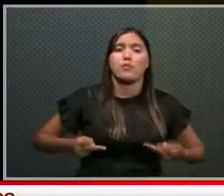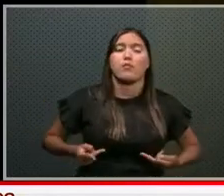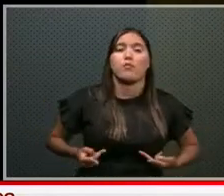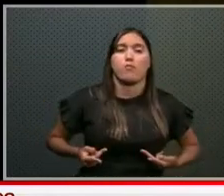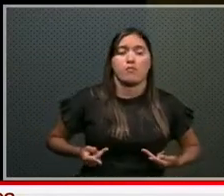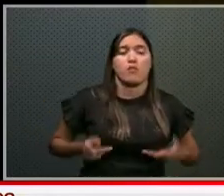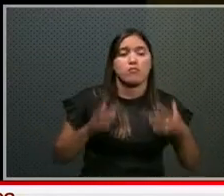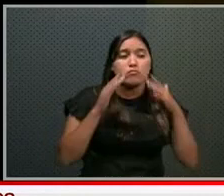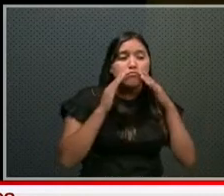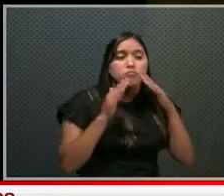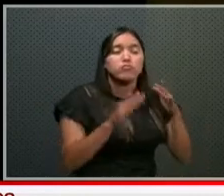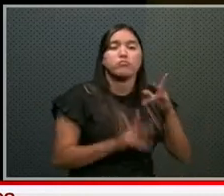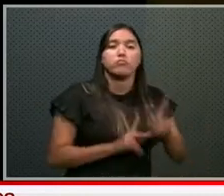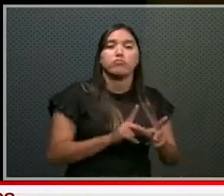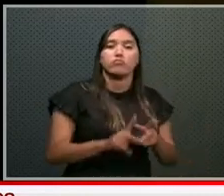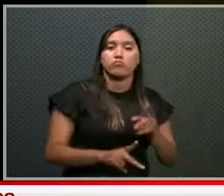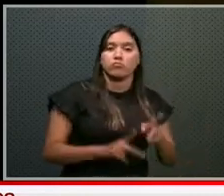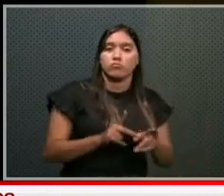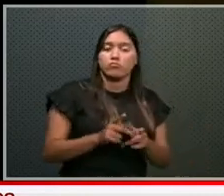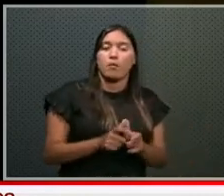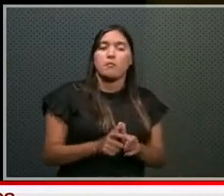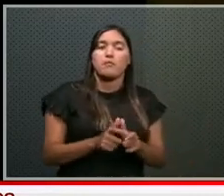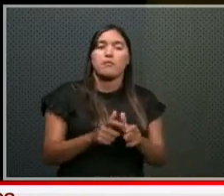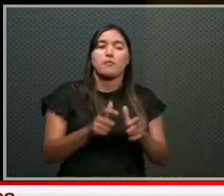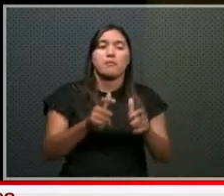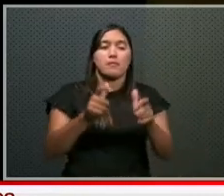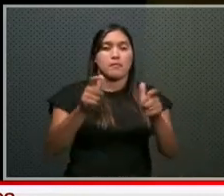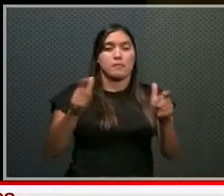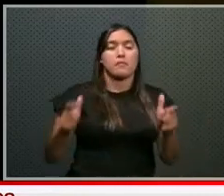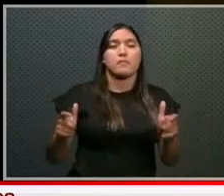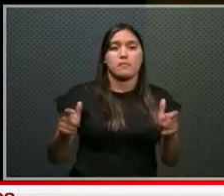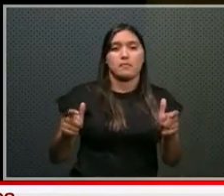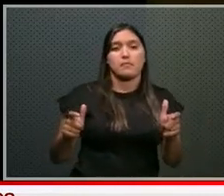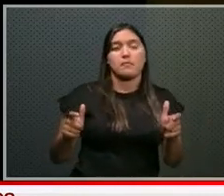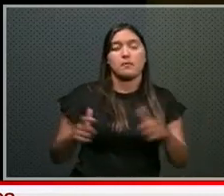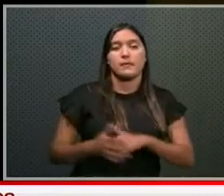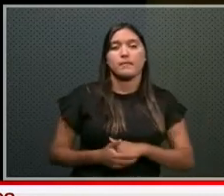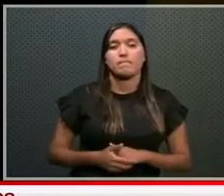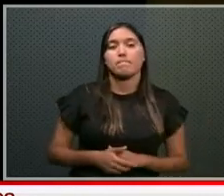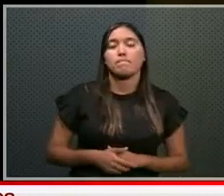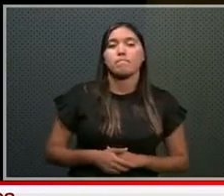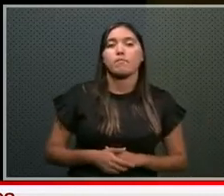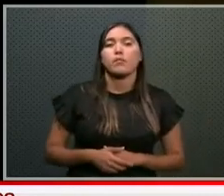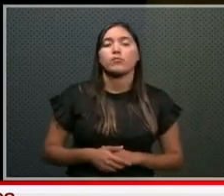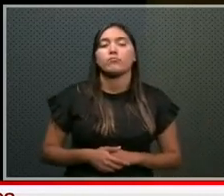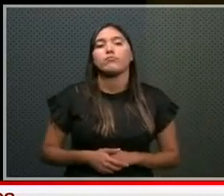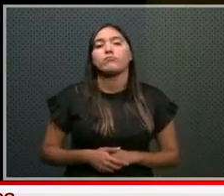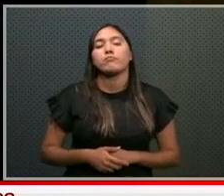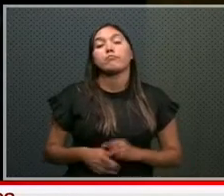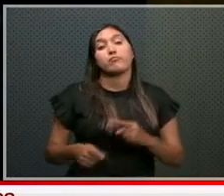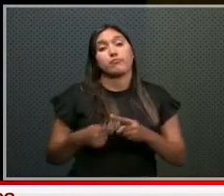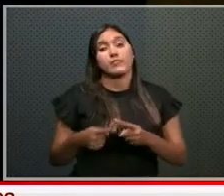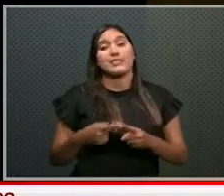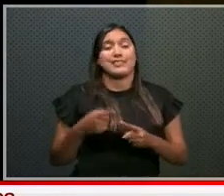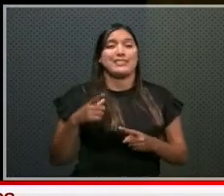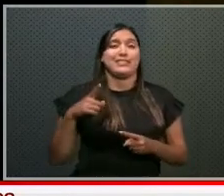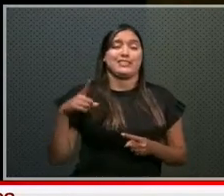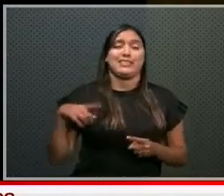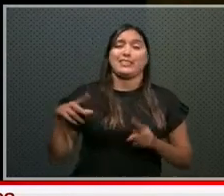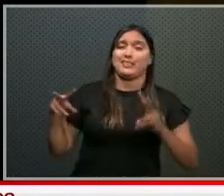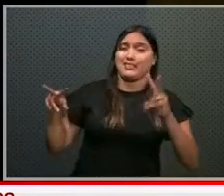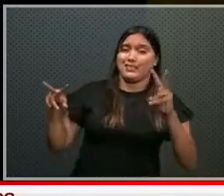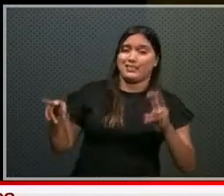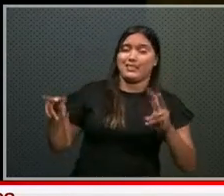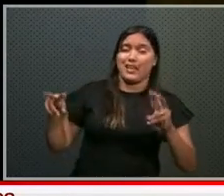urbana crescente em detrimento de uma população rural que da forte o indício que cada vez mais